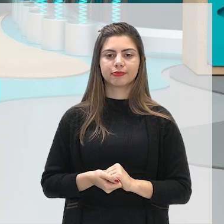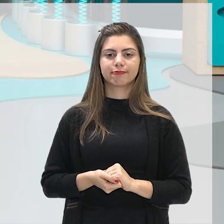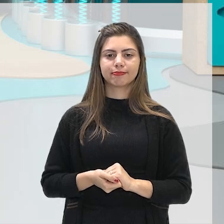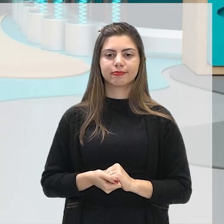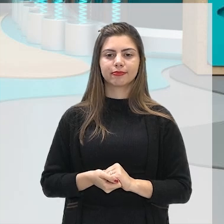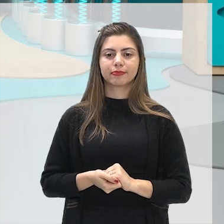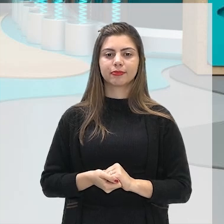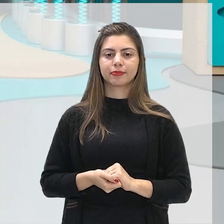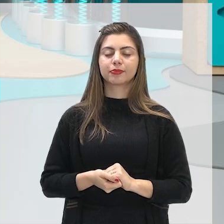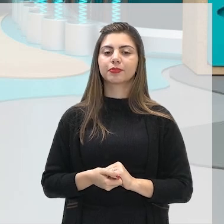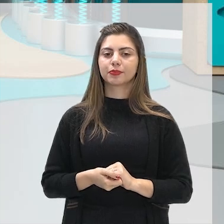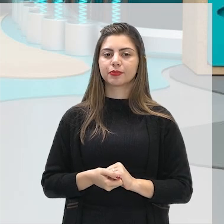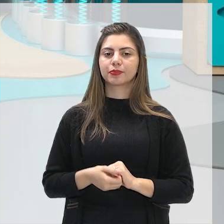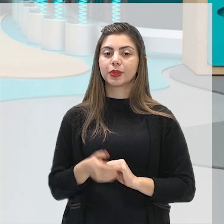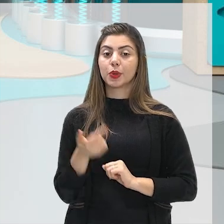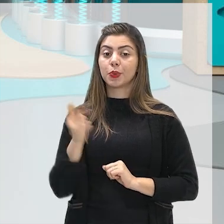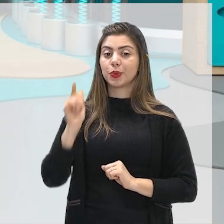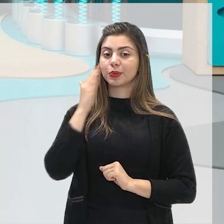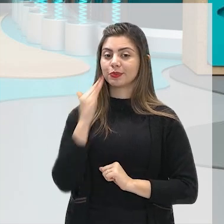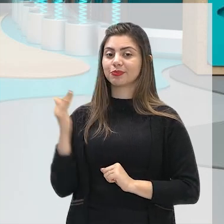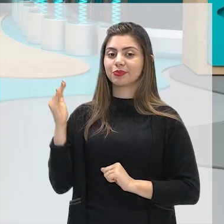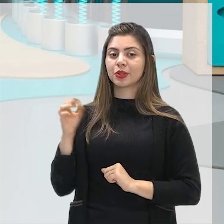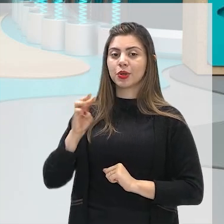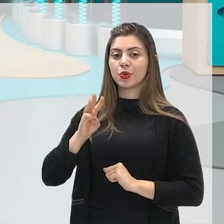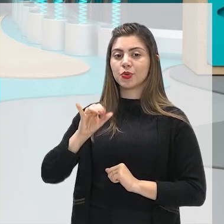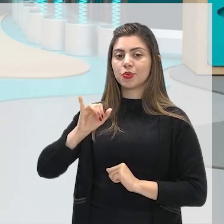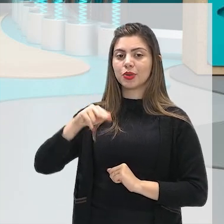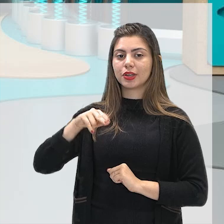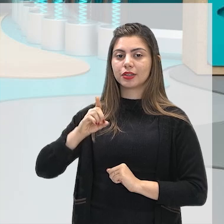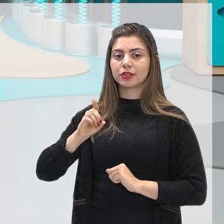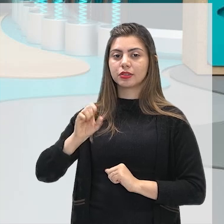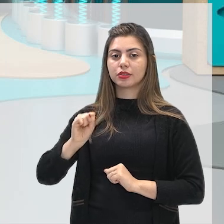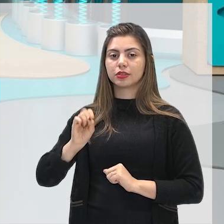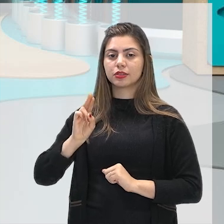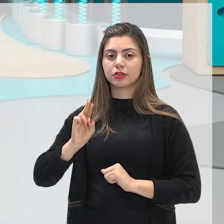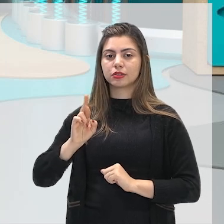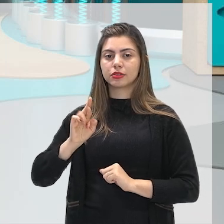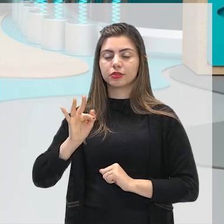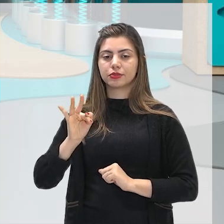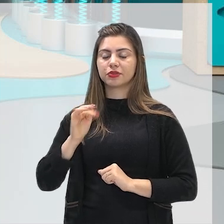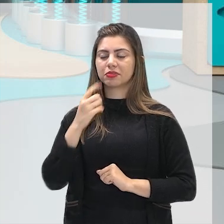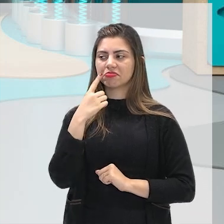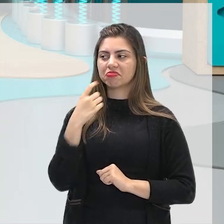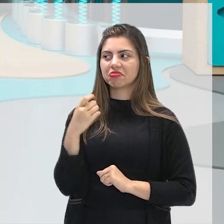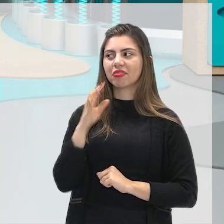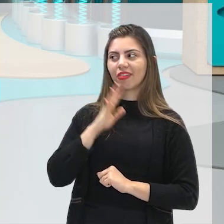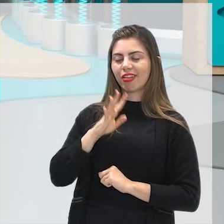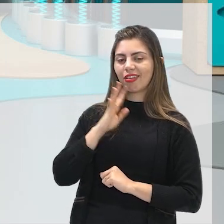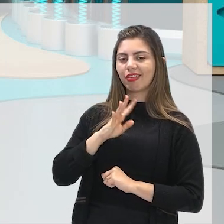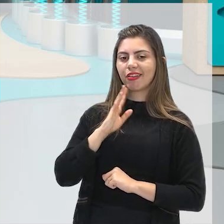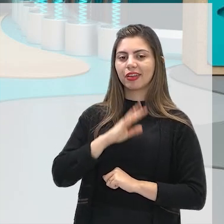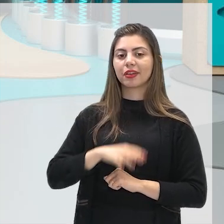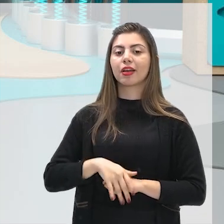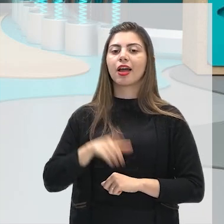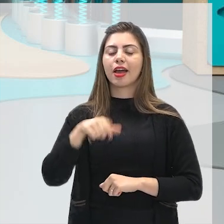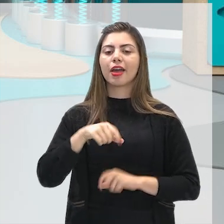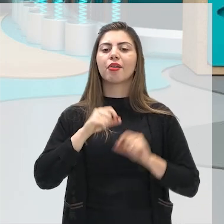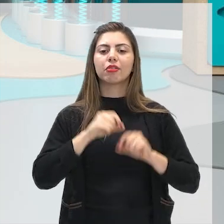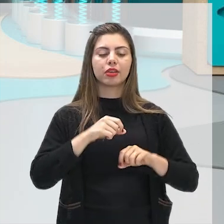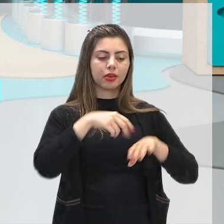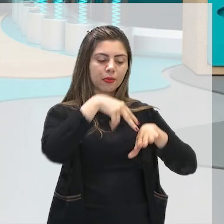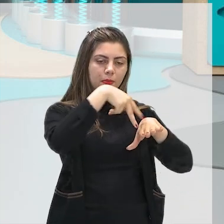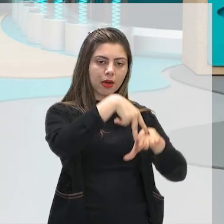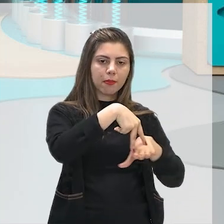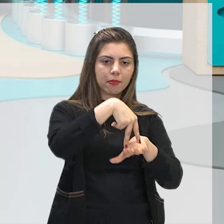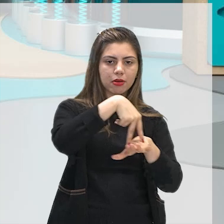Prosseguindo, eu tenho o windsurf, muito interessante também. Temos aí mais uma vez a presença de uma prancha,